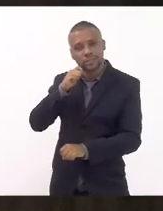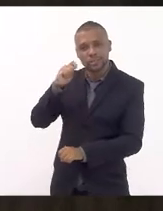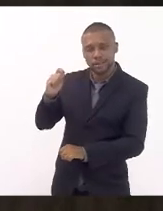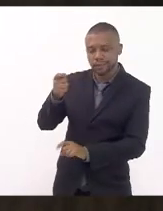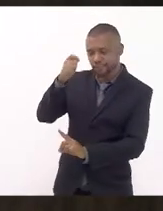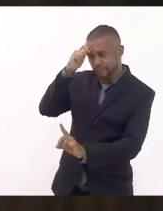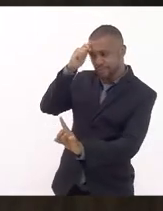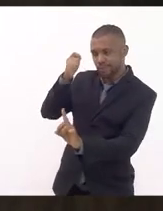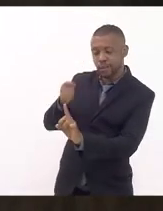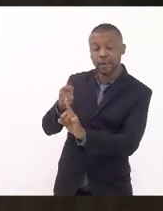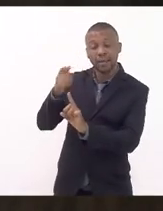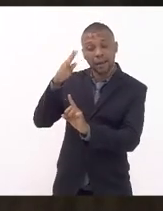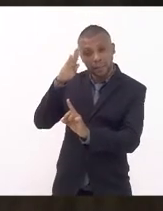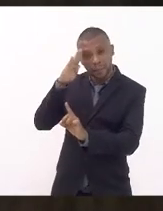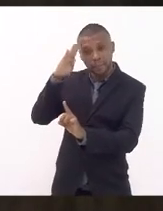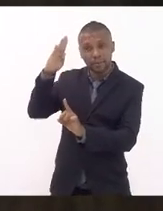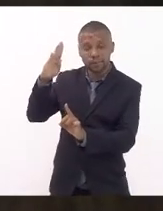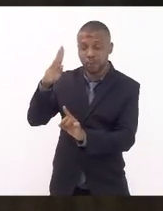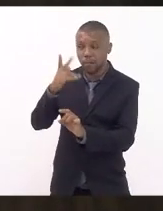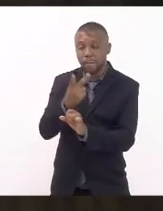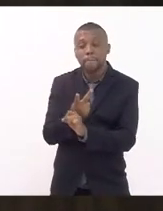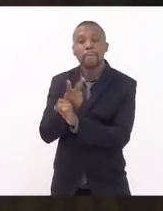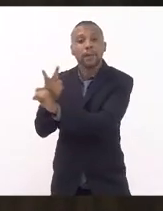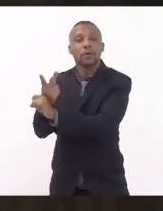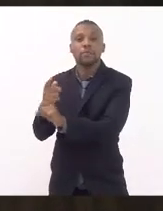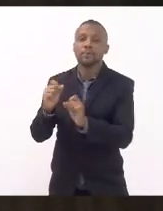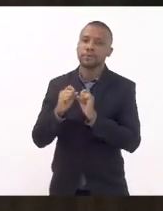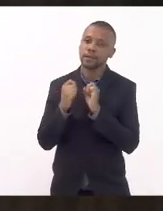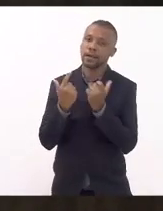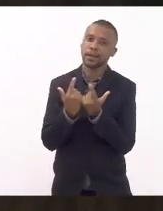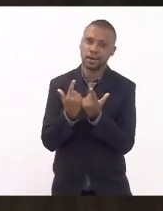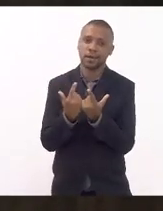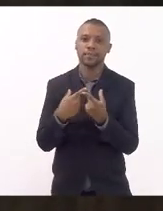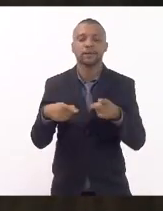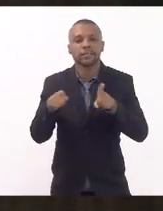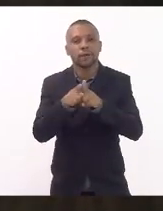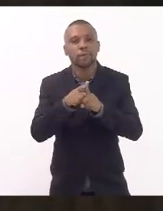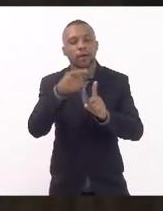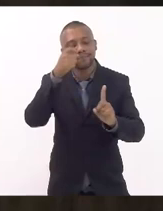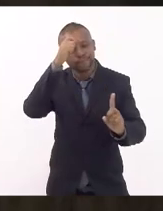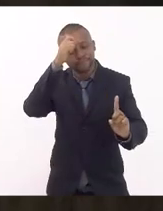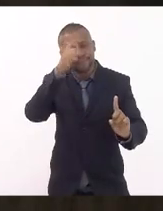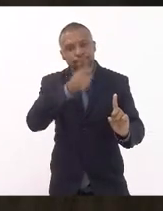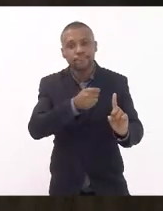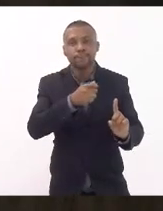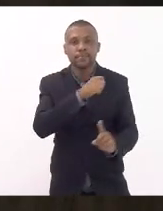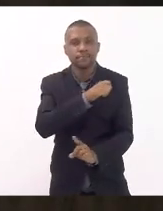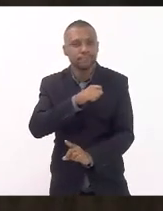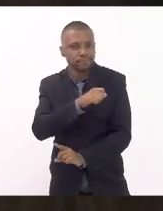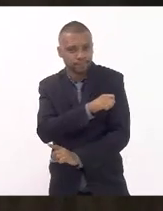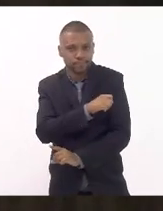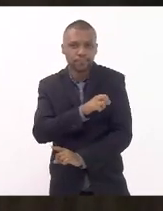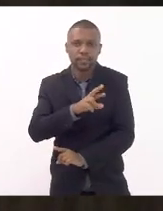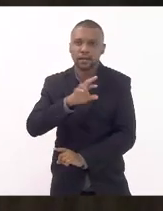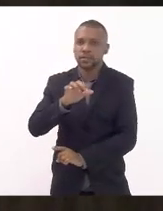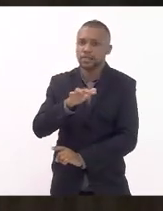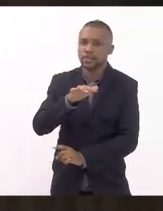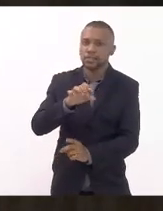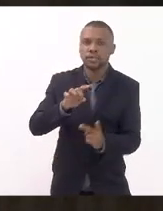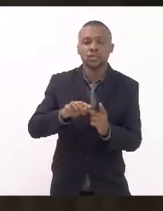mais alta comenda dessa Casa Legislativa. E também saudar a deputada enfermeira Rejane e o subtenente